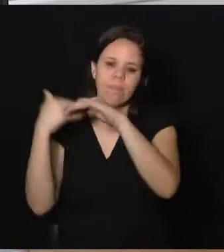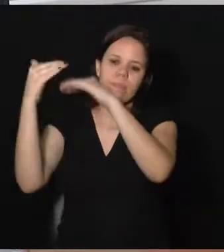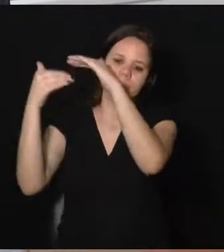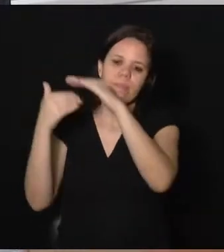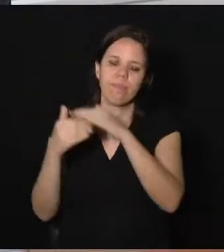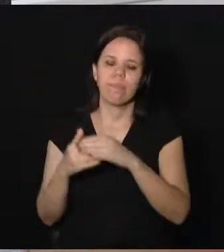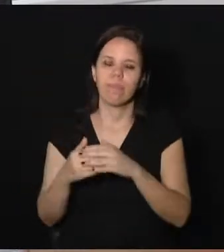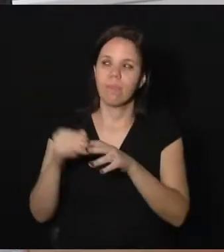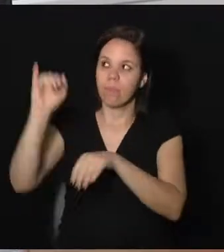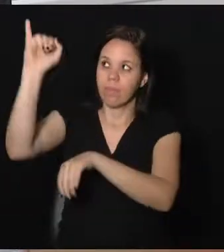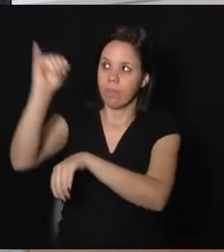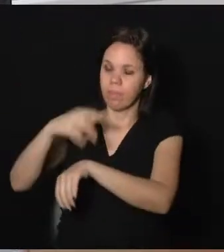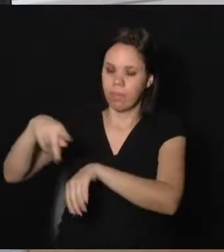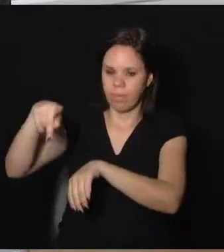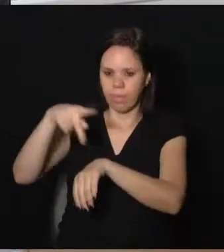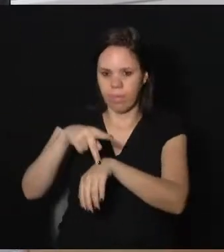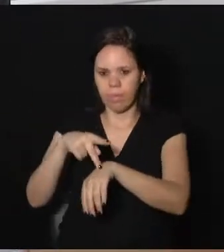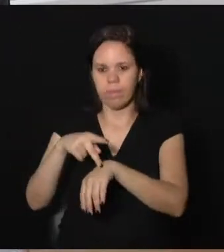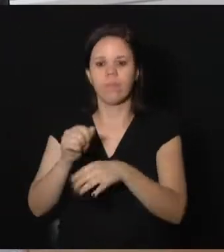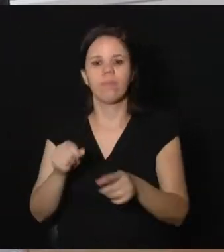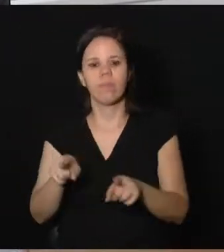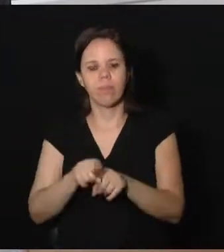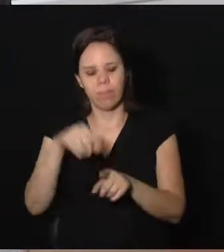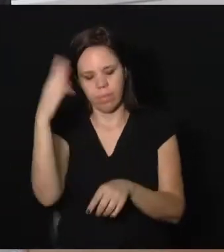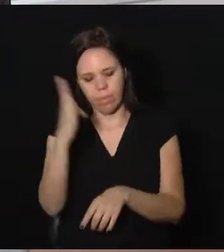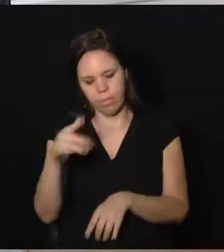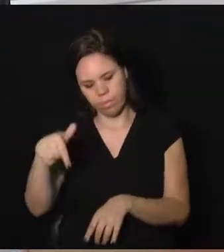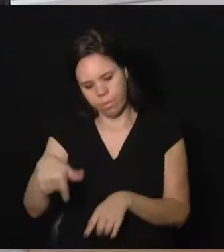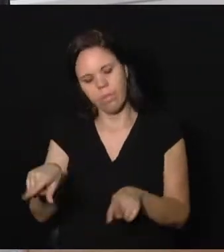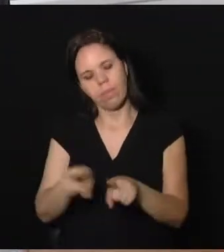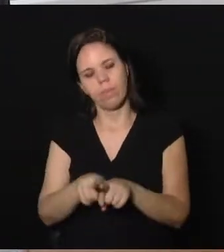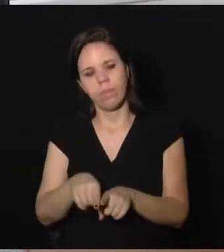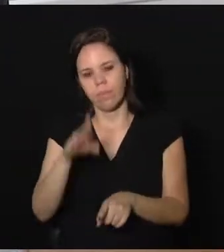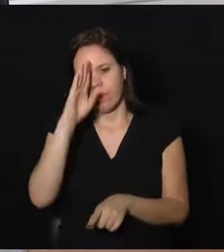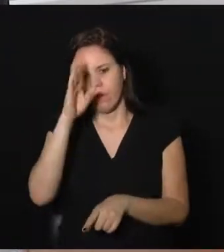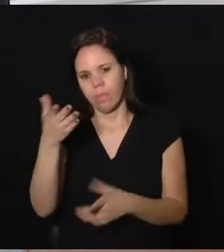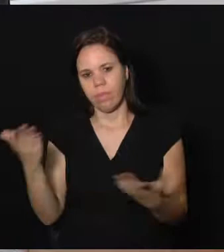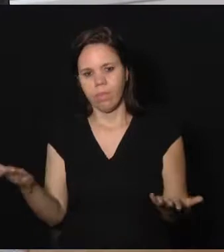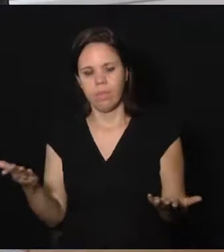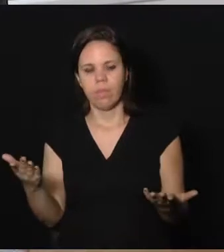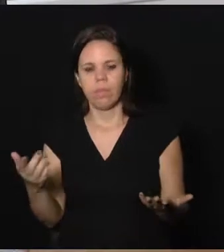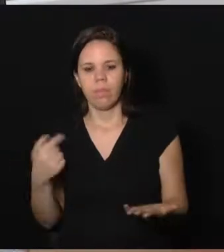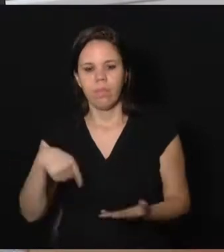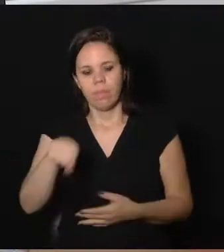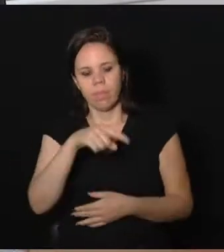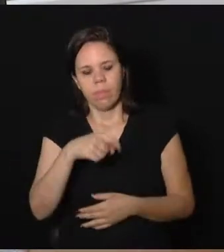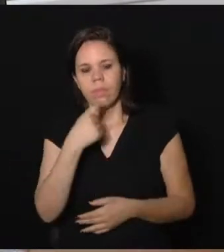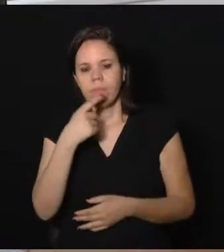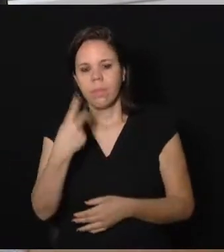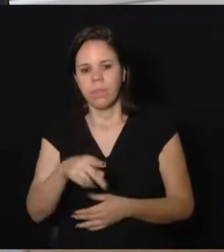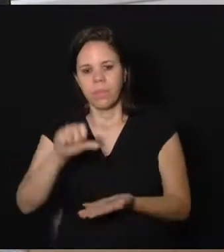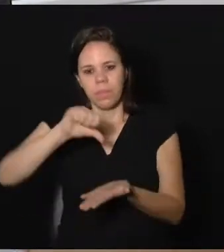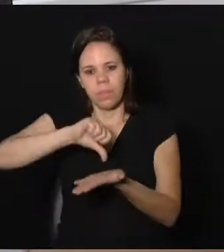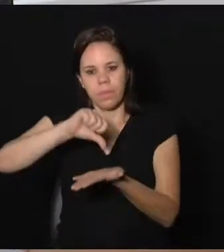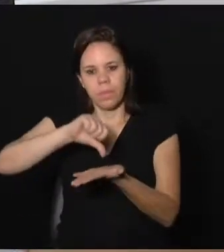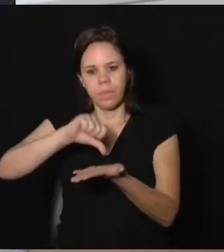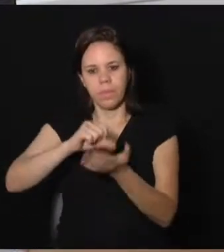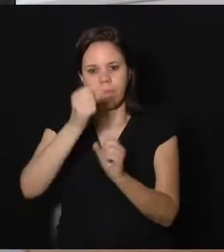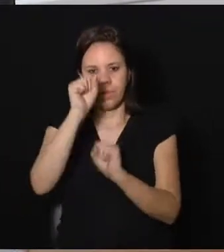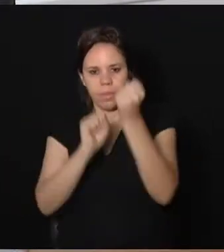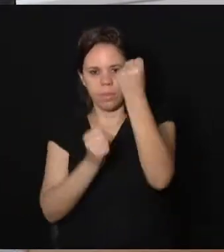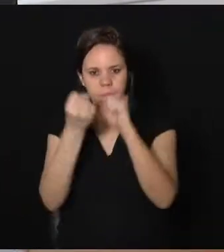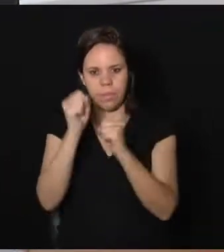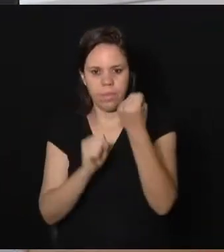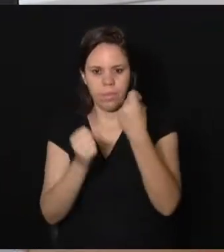o comércio exterior, principalmente nacional, e em específico para a nossa região aqui, que é um polo industrial e